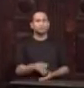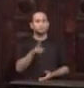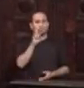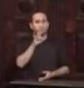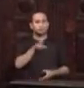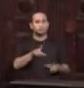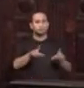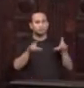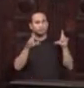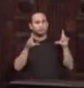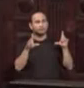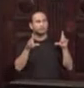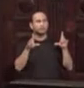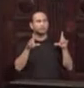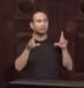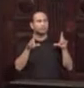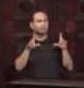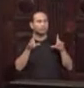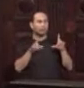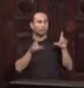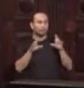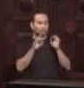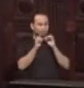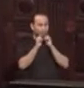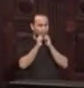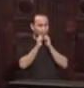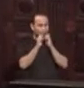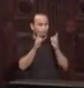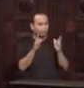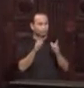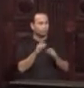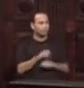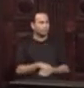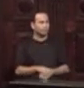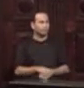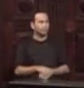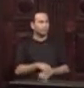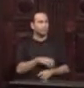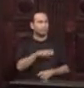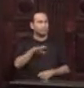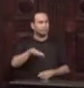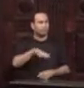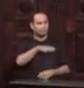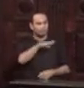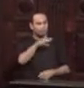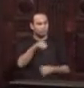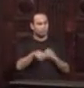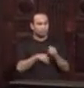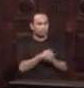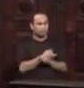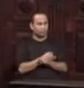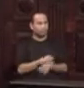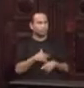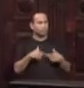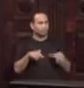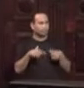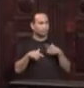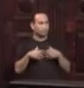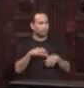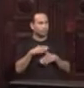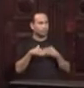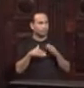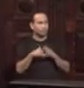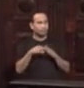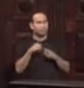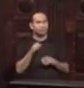pela TV Alerge, nos seguem pelas redes sociais, imprensa, trabalhadoras e trabalhadores